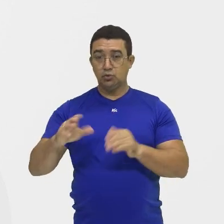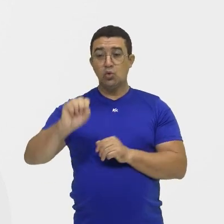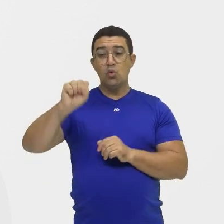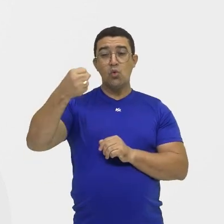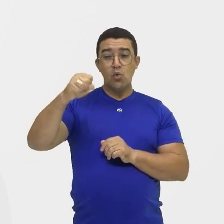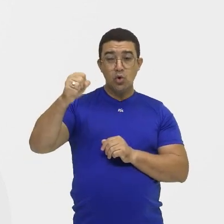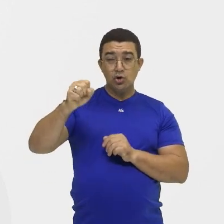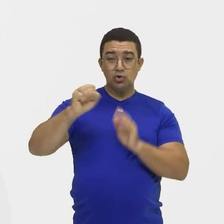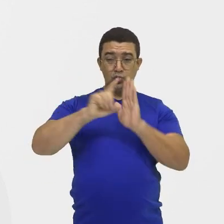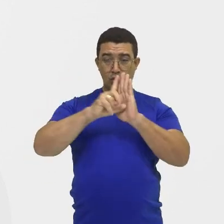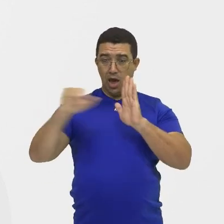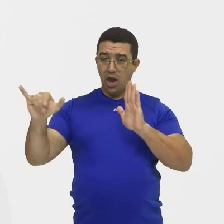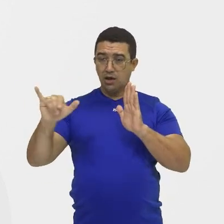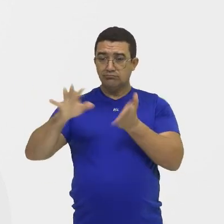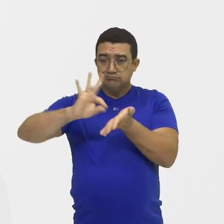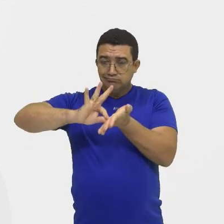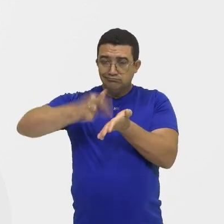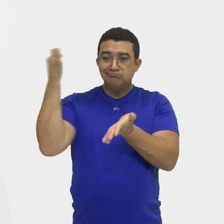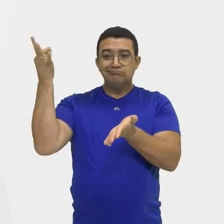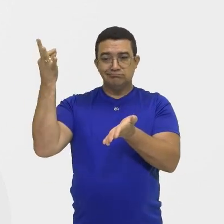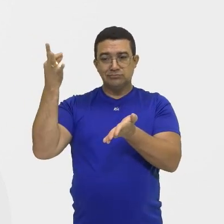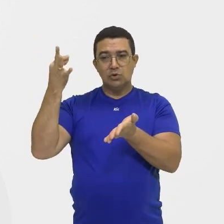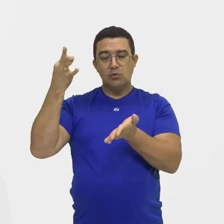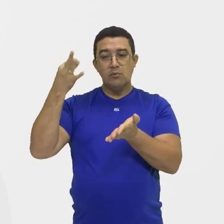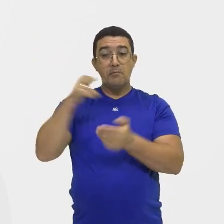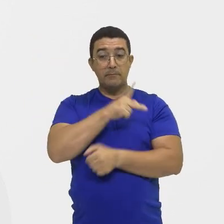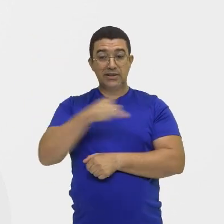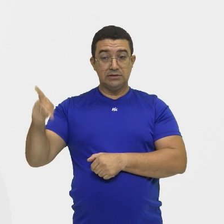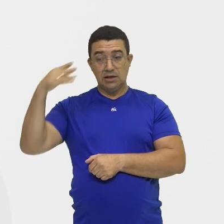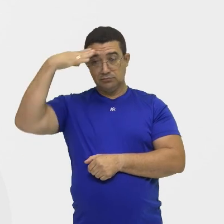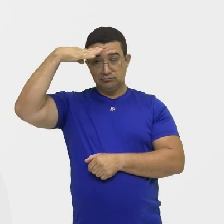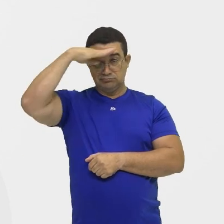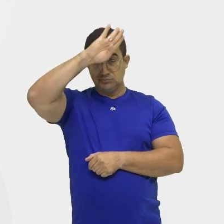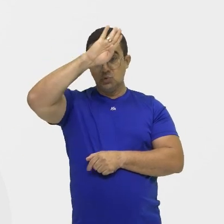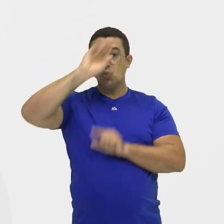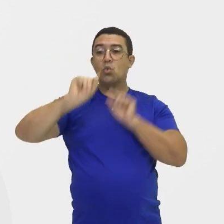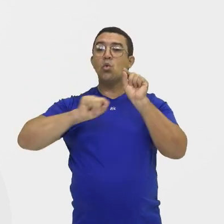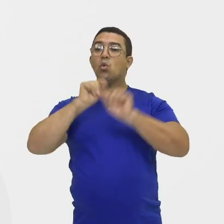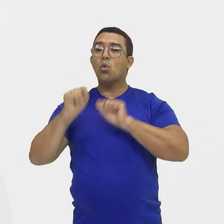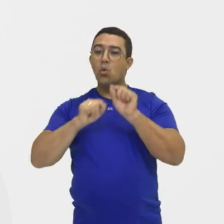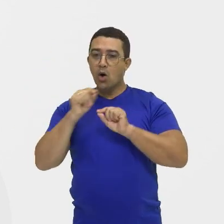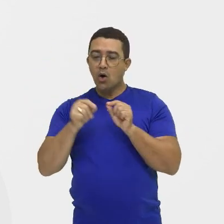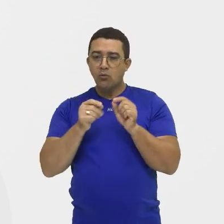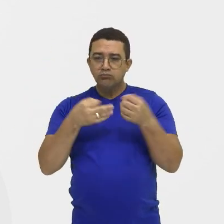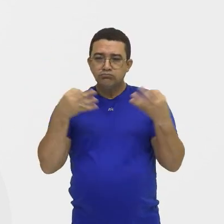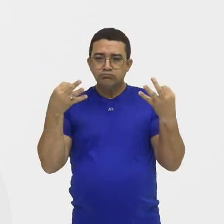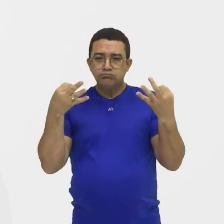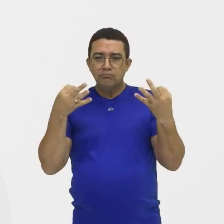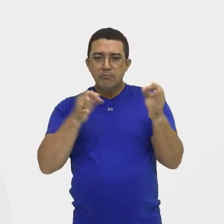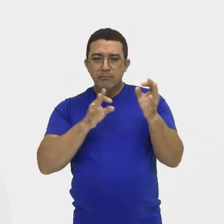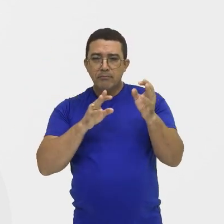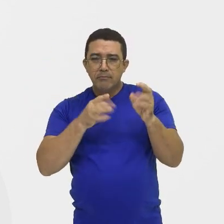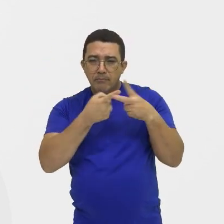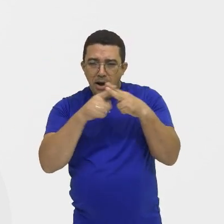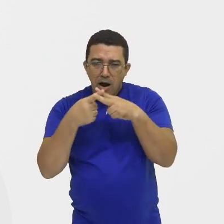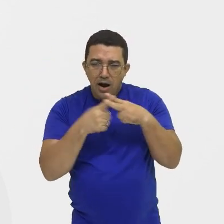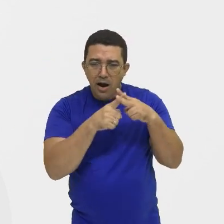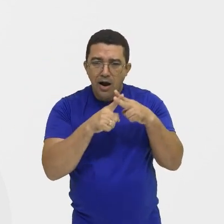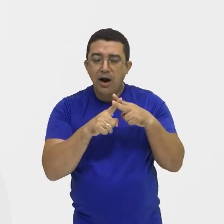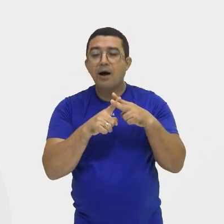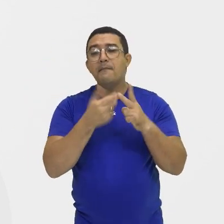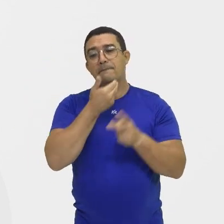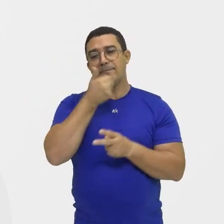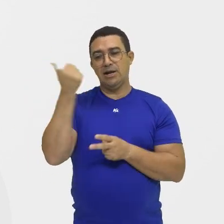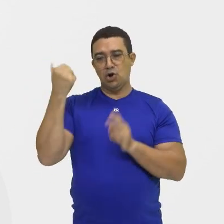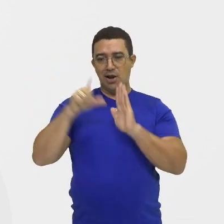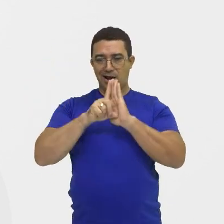pelo presidente da República, Jair Messias Bolsonaro, com o intuito de aperfeiçoar a Lei Maria da